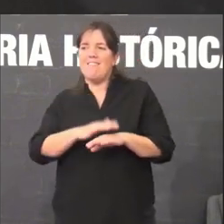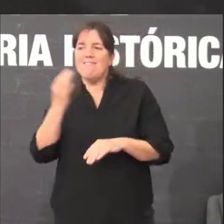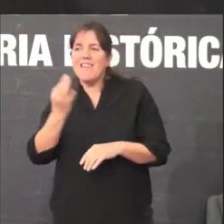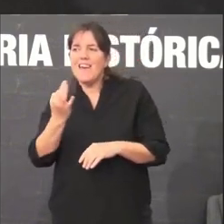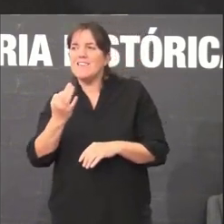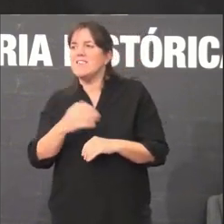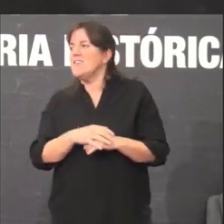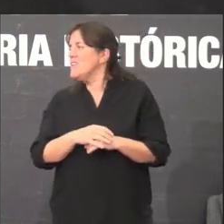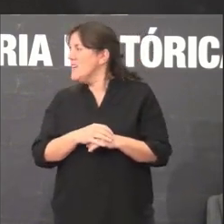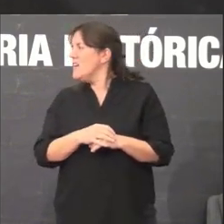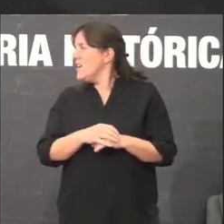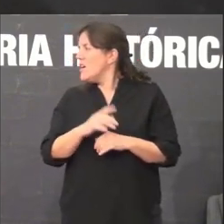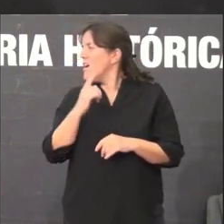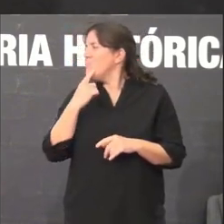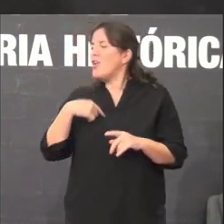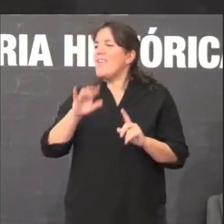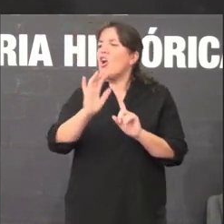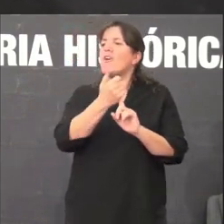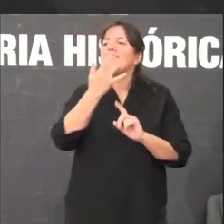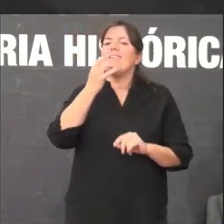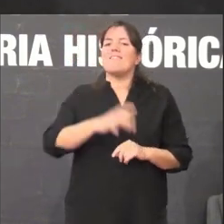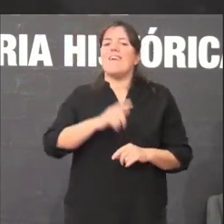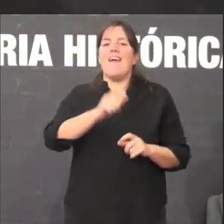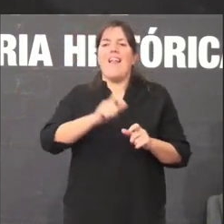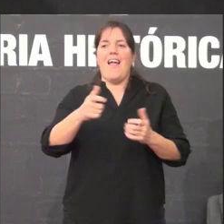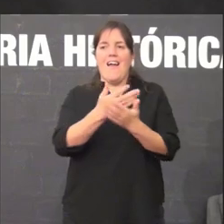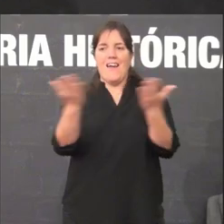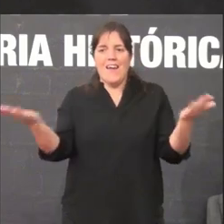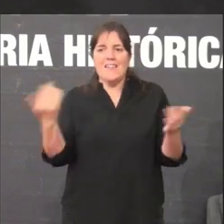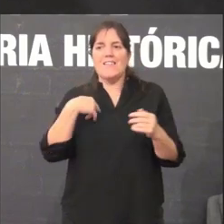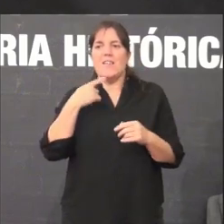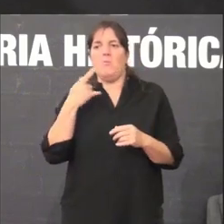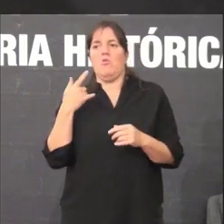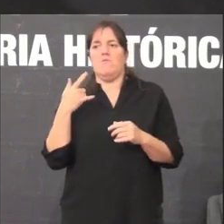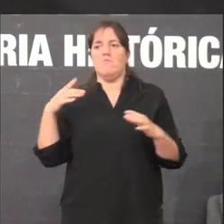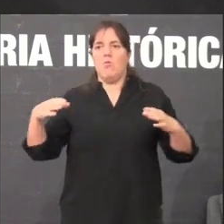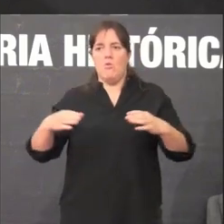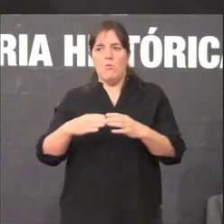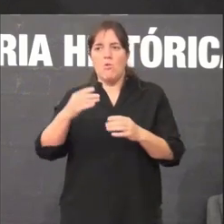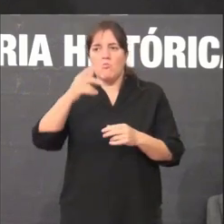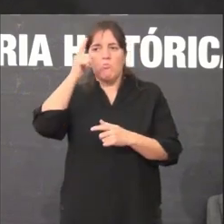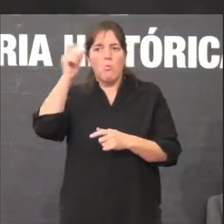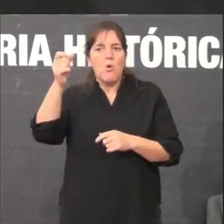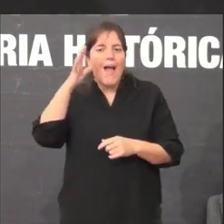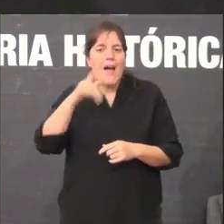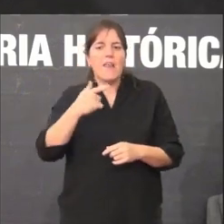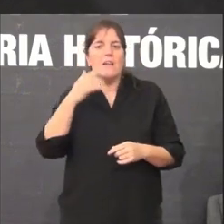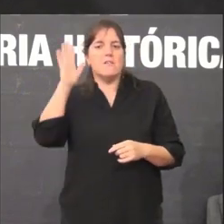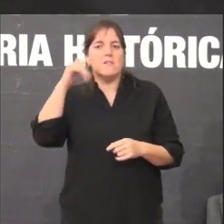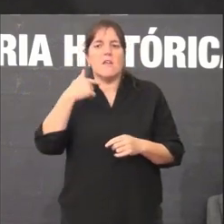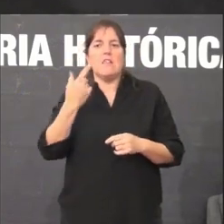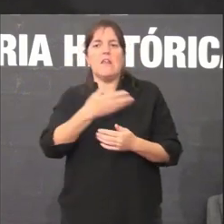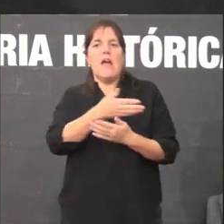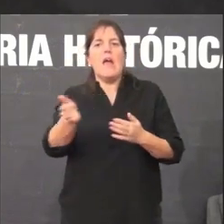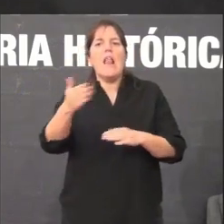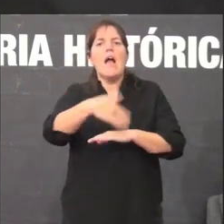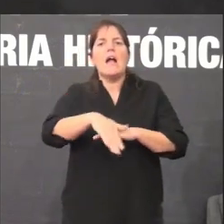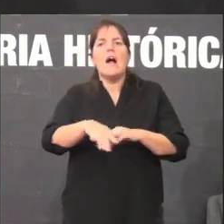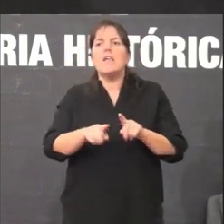tinham sido conquistadas pelo povo, pelas massas populares, na rua, como a questão